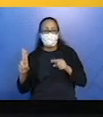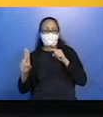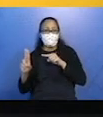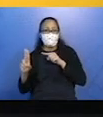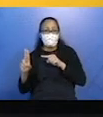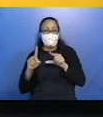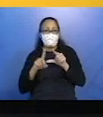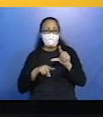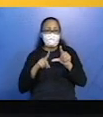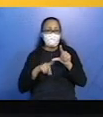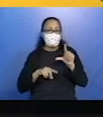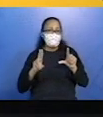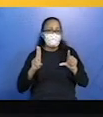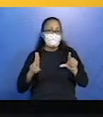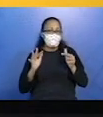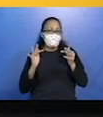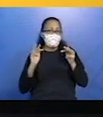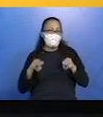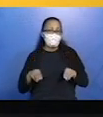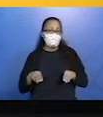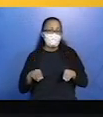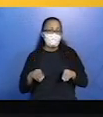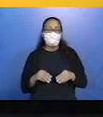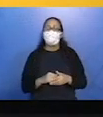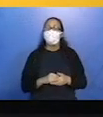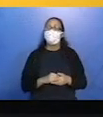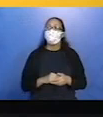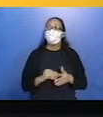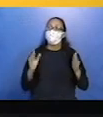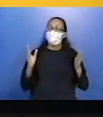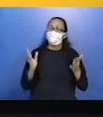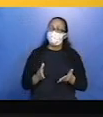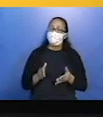futuro. Agora a gente vai falar sobre o verbo fazer no